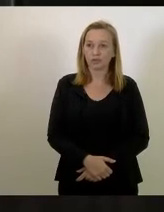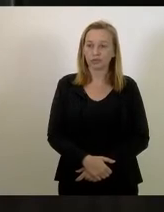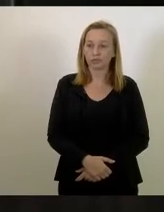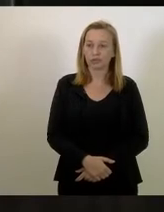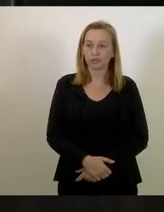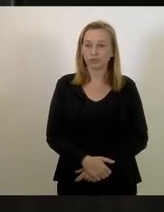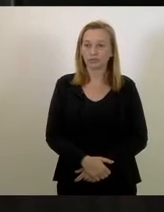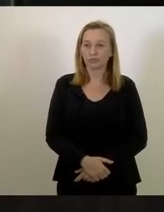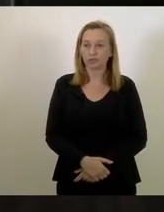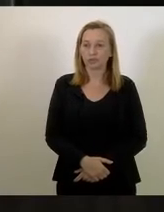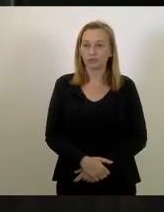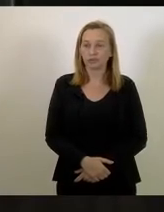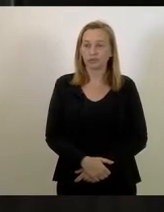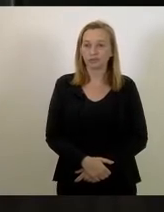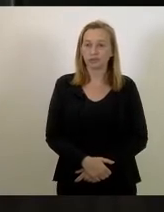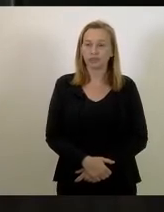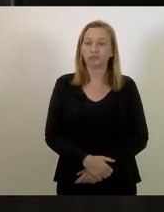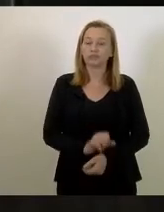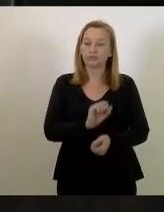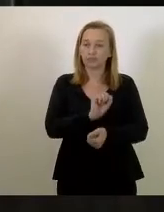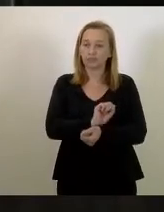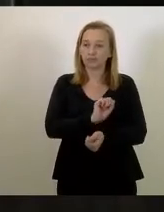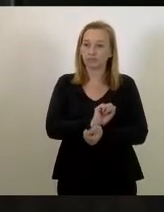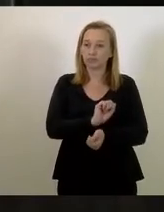um momento presidenta